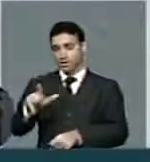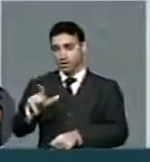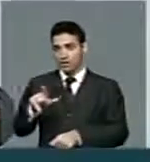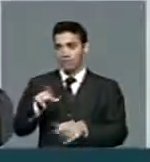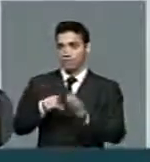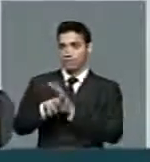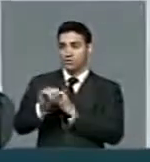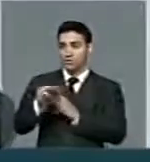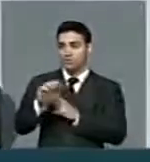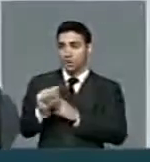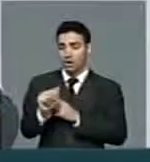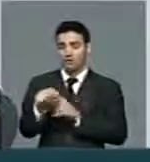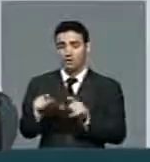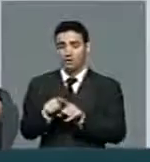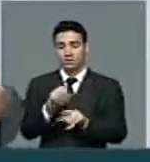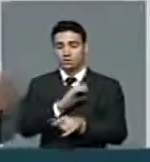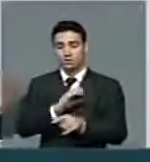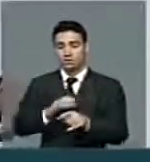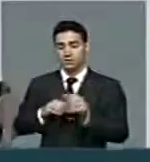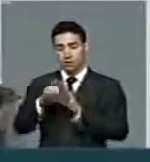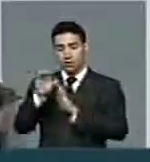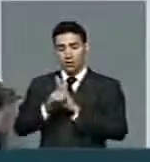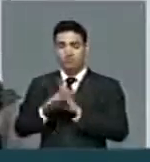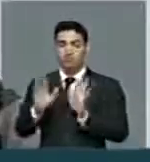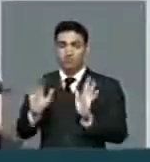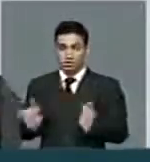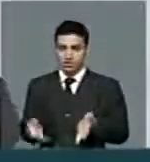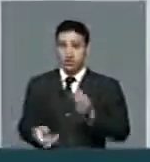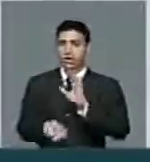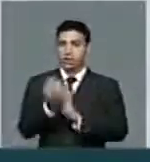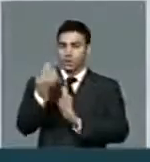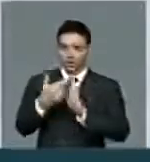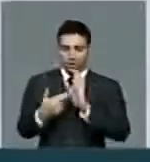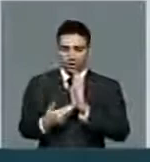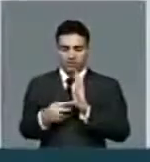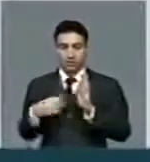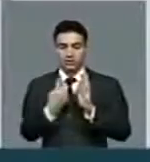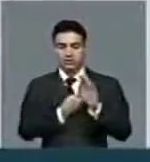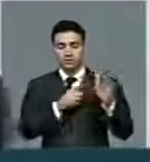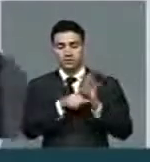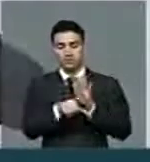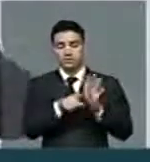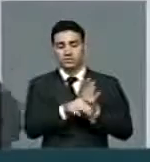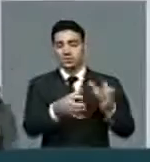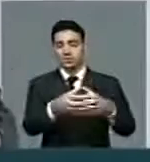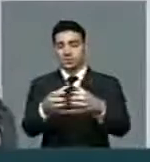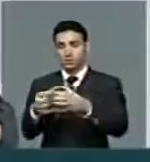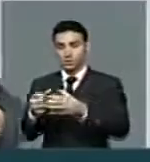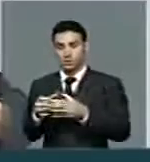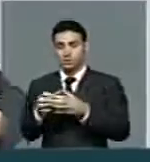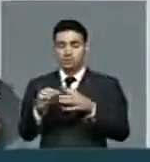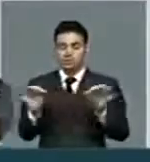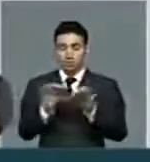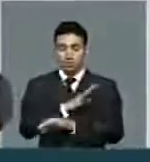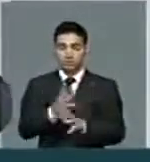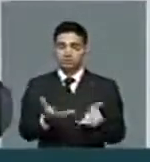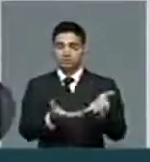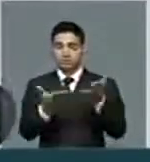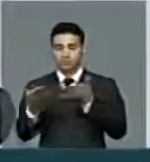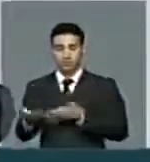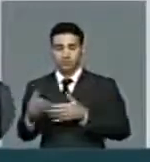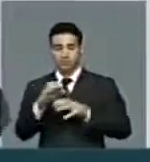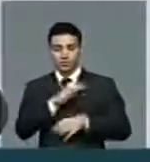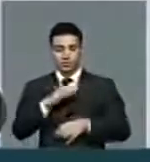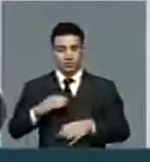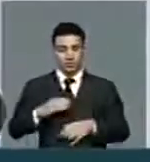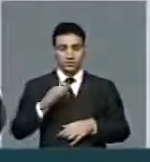Serviço Florestal e posteriormente a Comissão do Código. Já tem a norma, estamos em consulta nos órgãos setoriais para vir para a comissão.